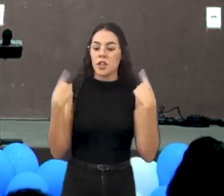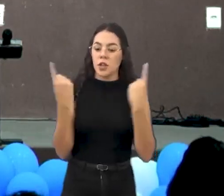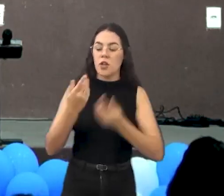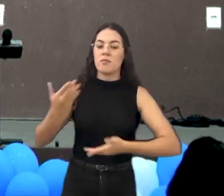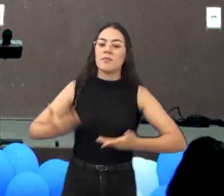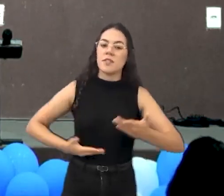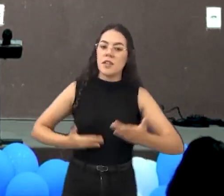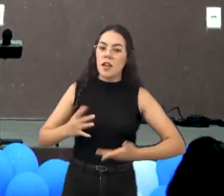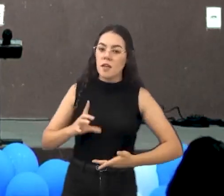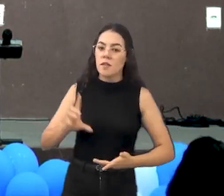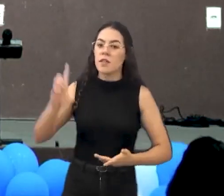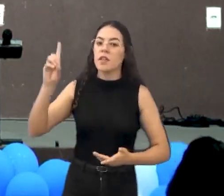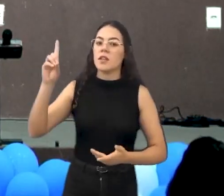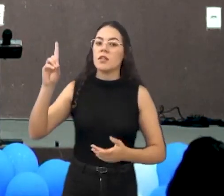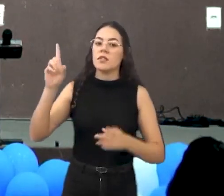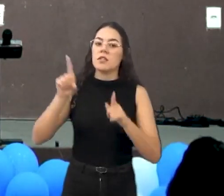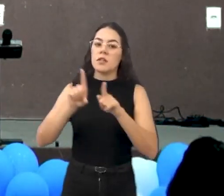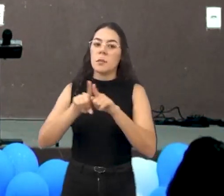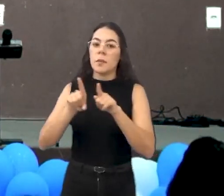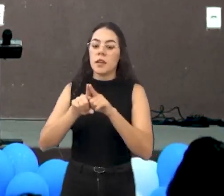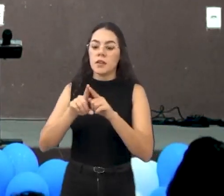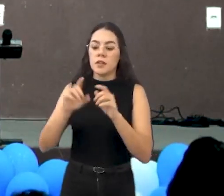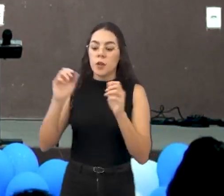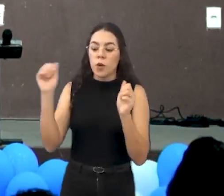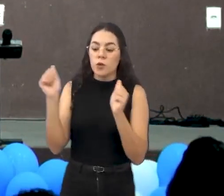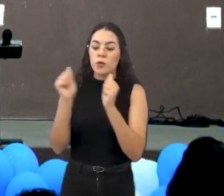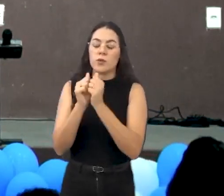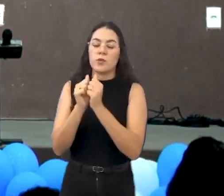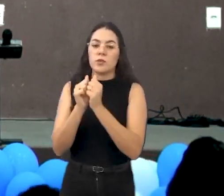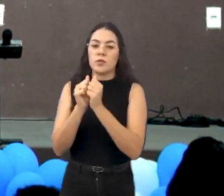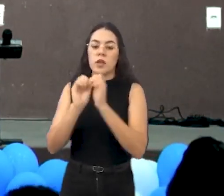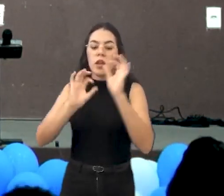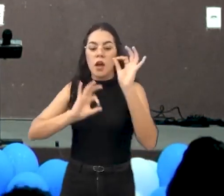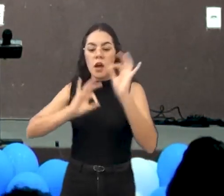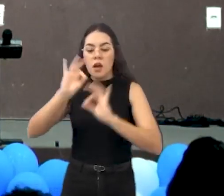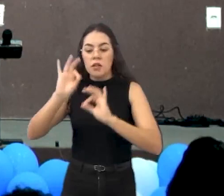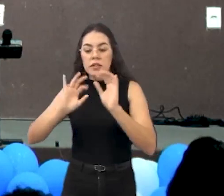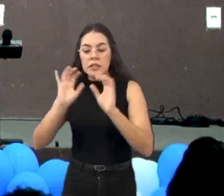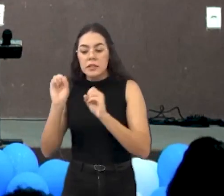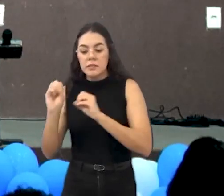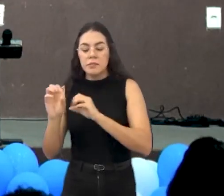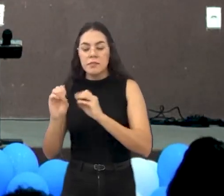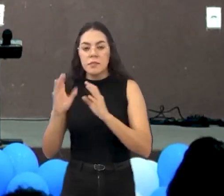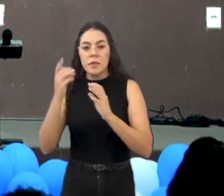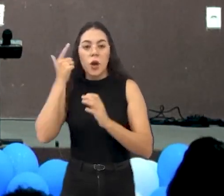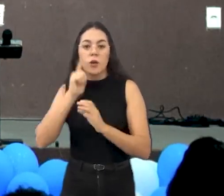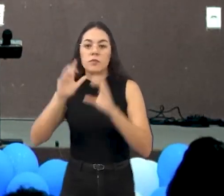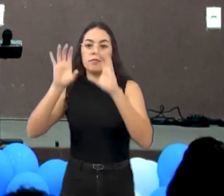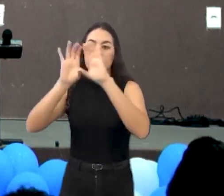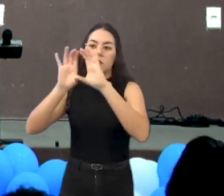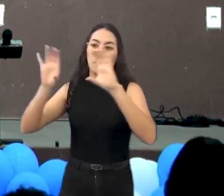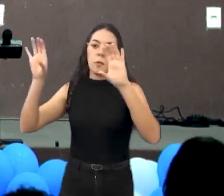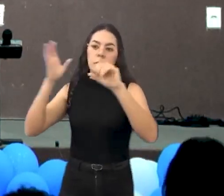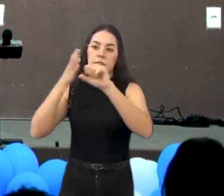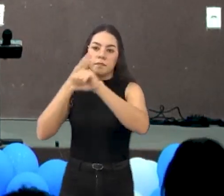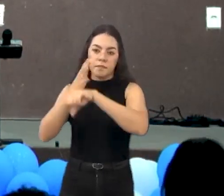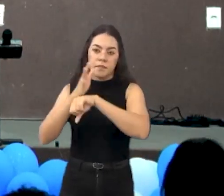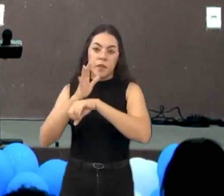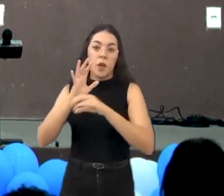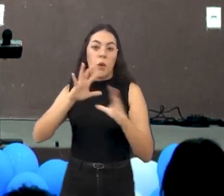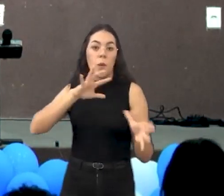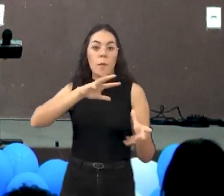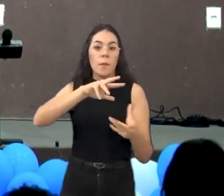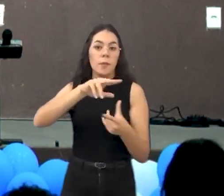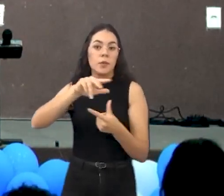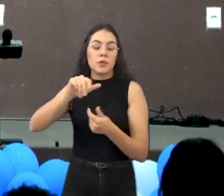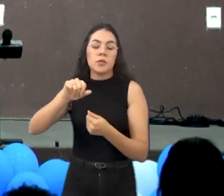que estamos em sintonia com o reino do Senhor, sendo preparados para herdar a terra. Enquanto o mundo está